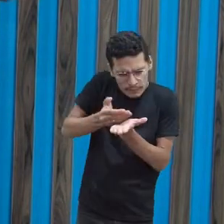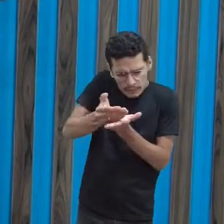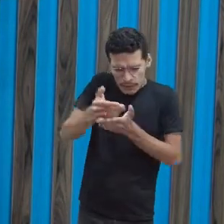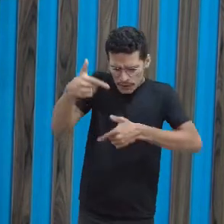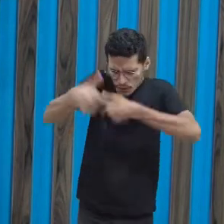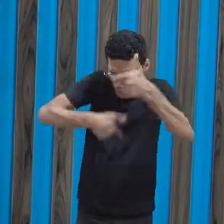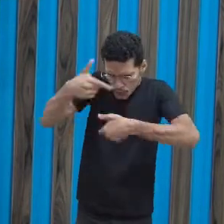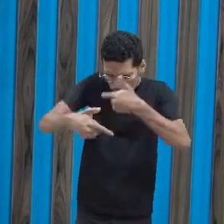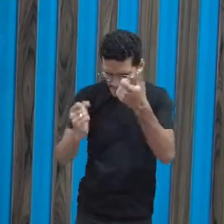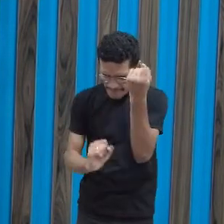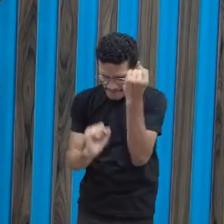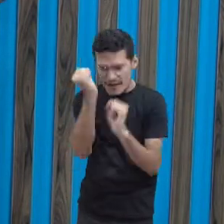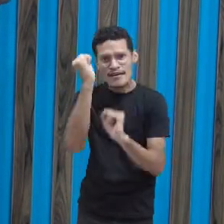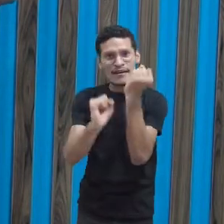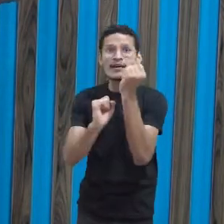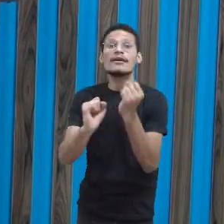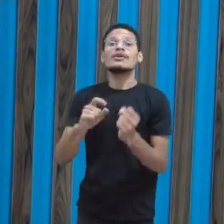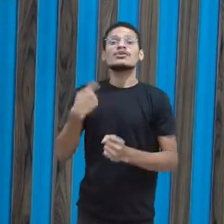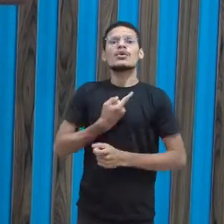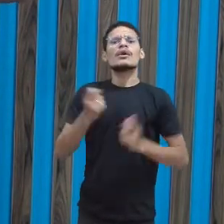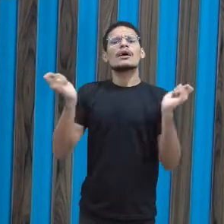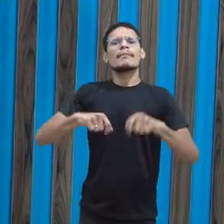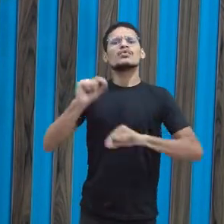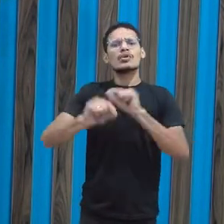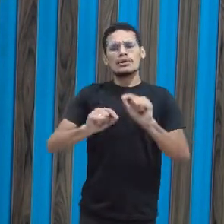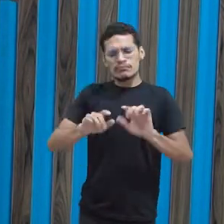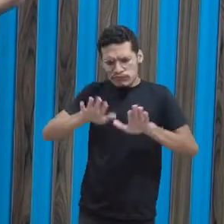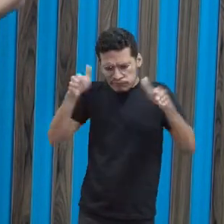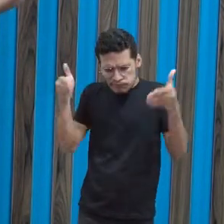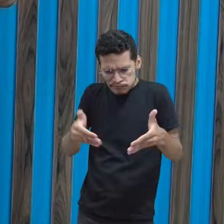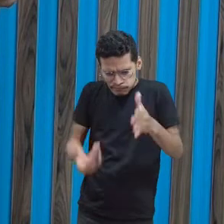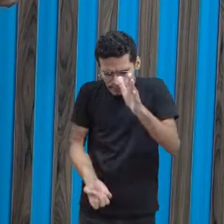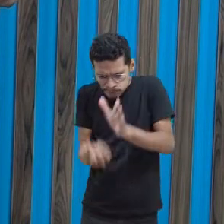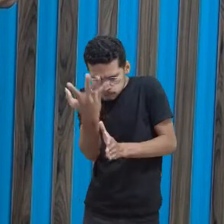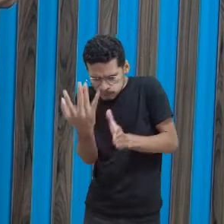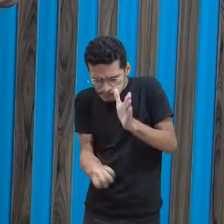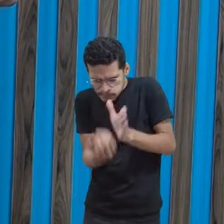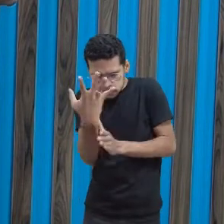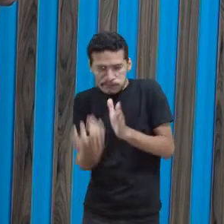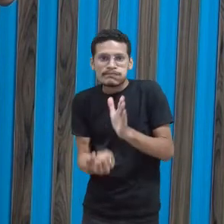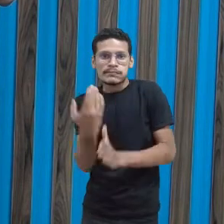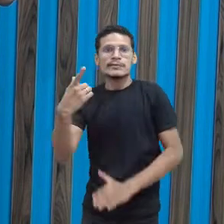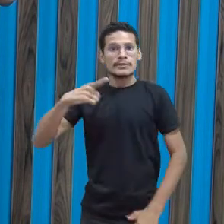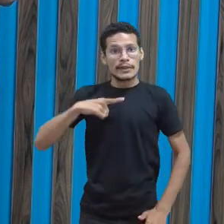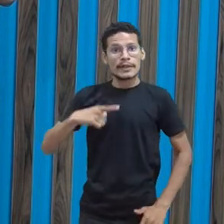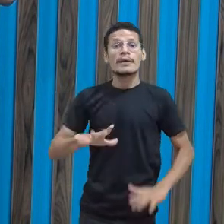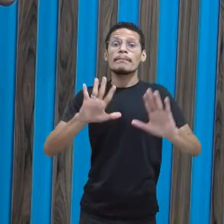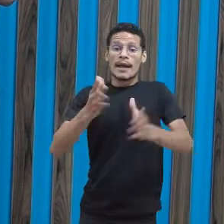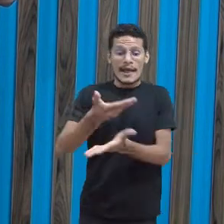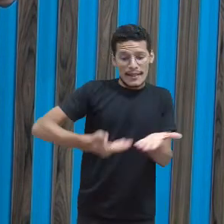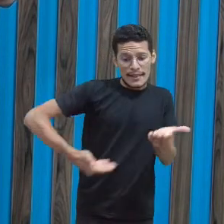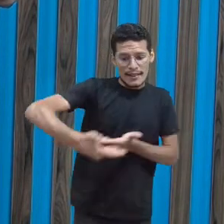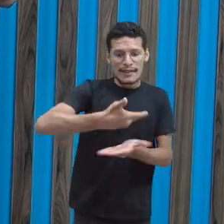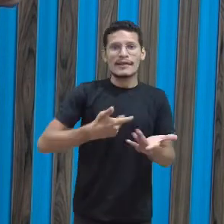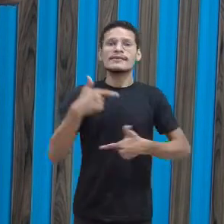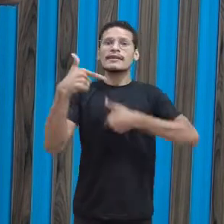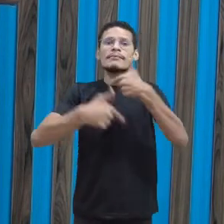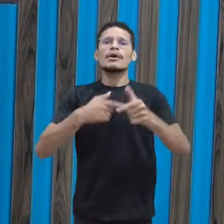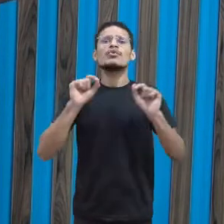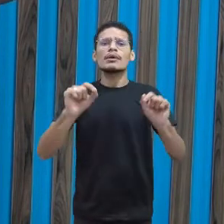trabalho fabril, em que a gente tem um trabalho massificado, uma produção massificada, as relações de trabalho,